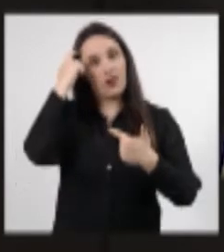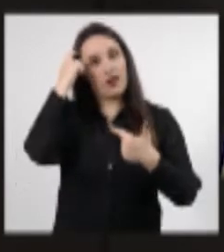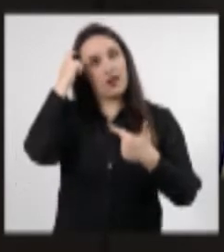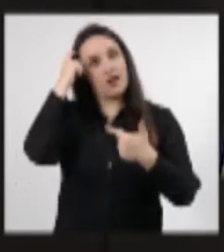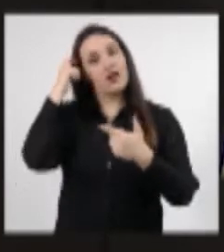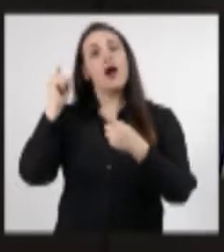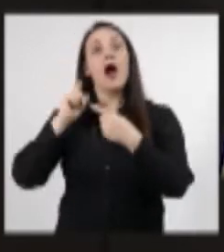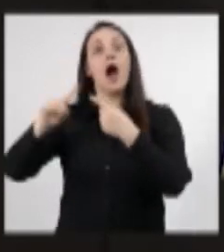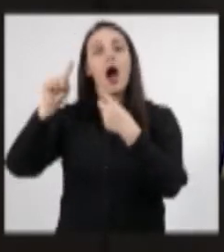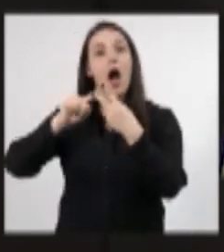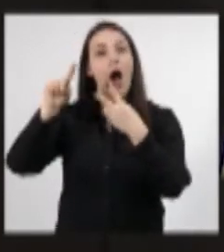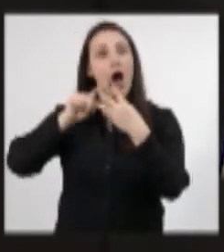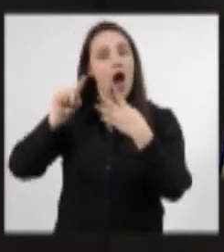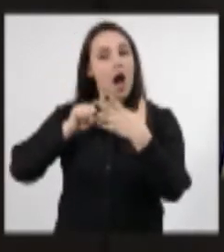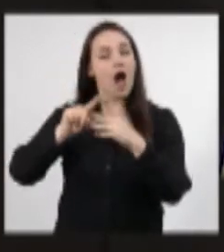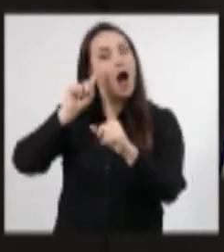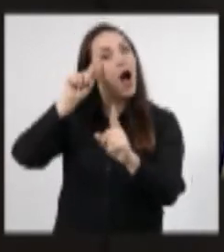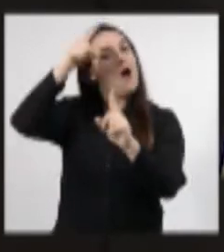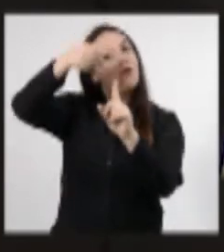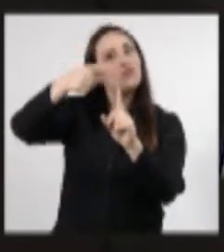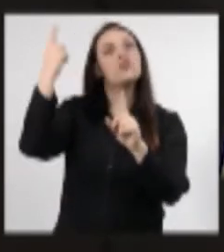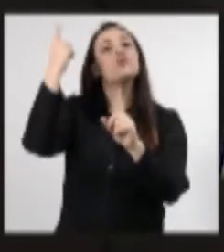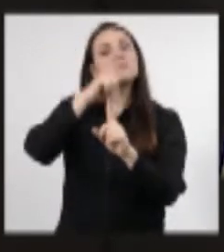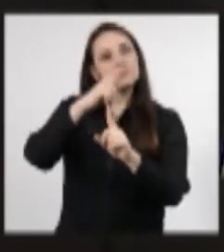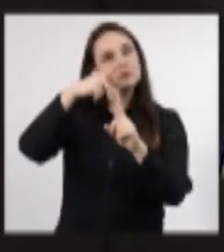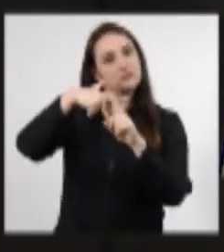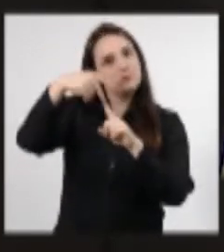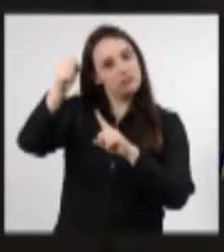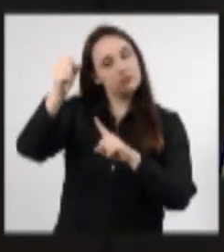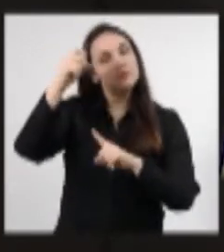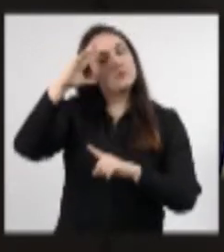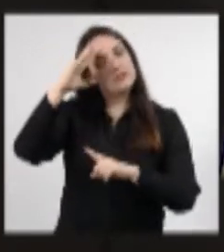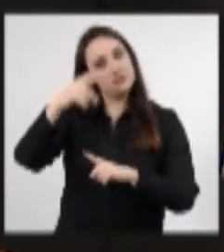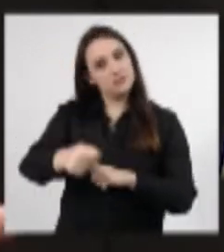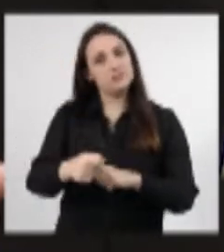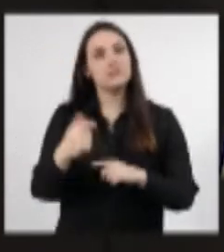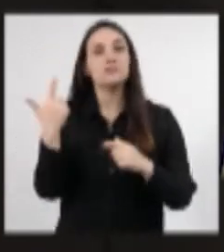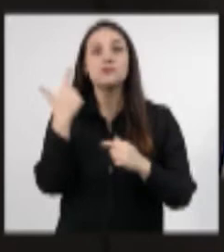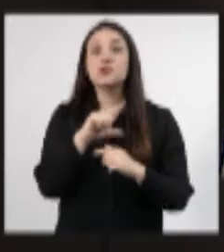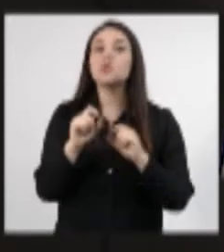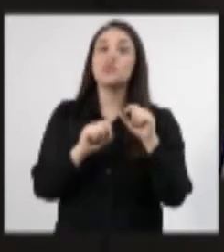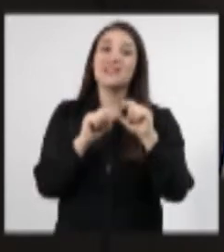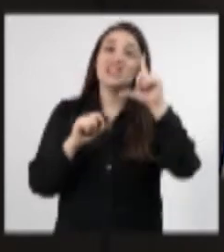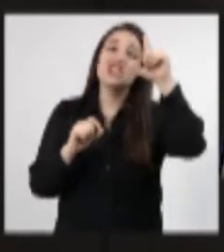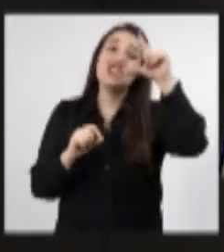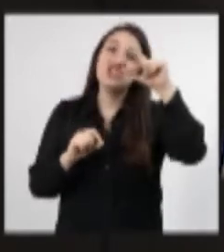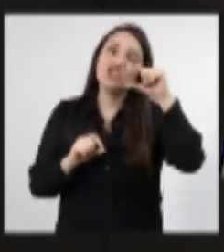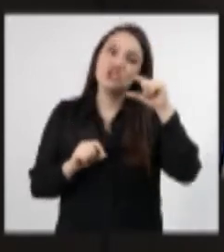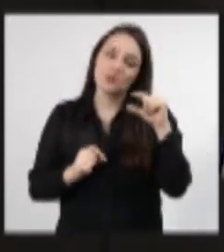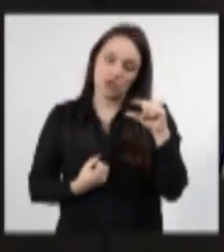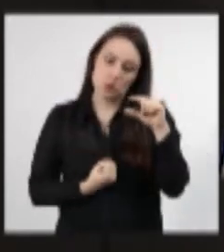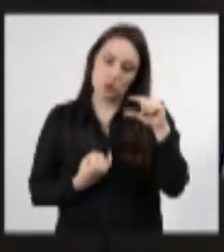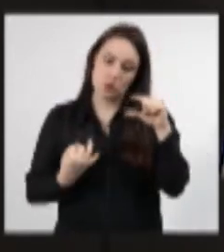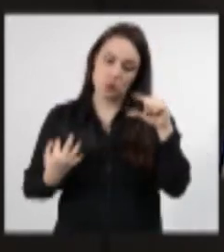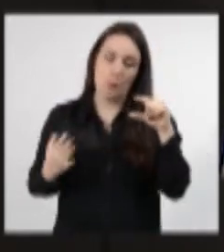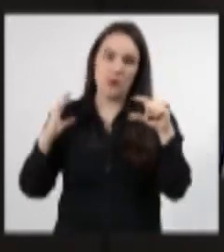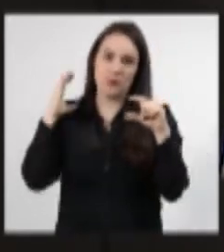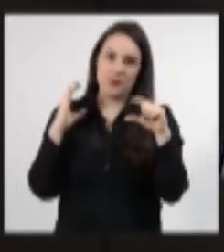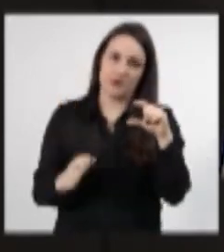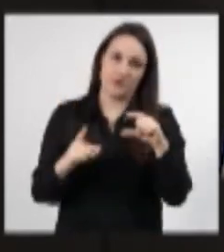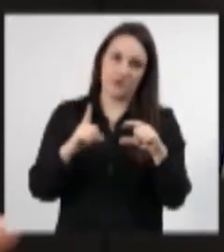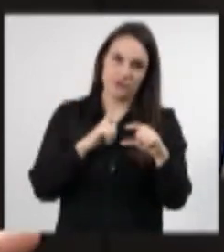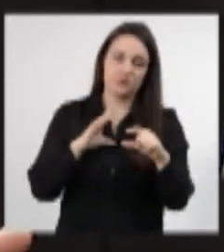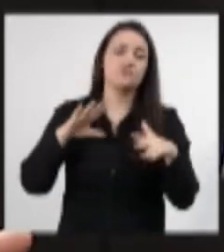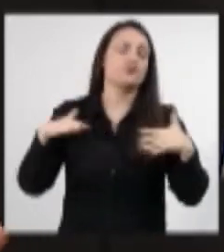ano de 2019 foram positivos, ou seja, nós conseguimos reduzir o número de todos